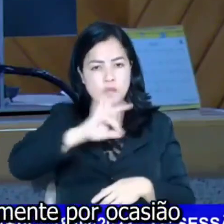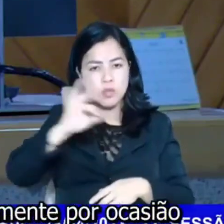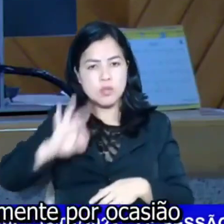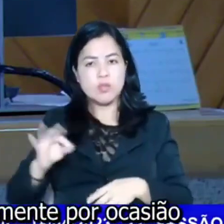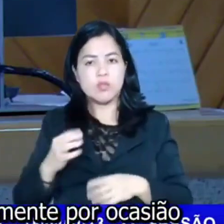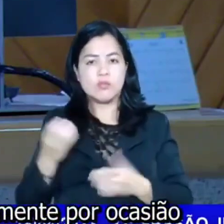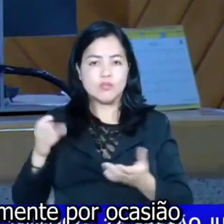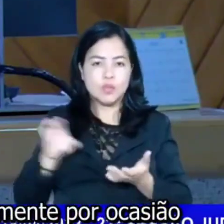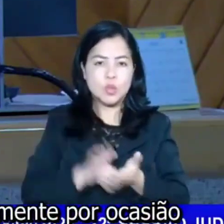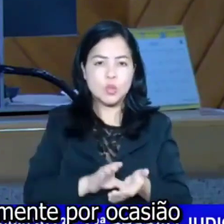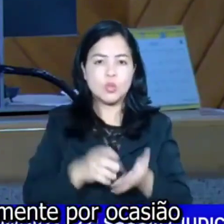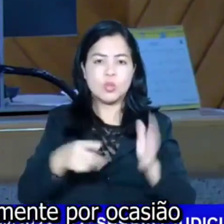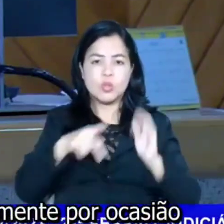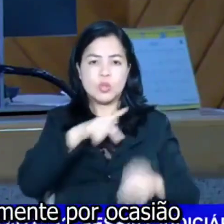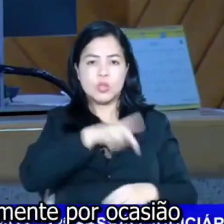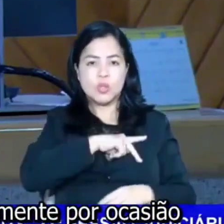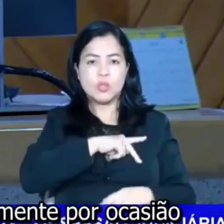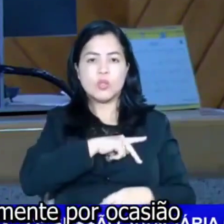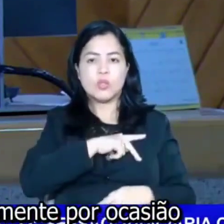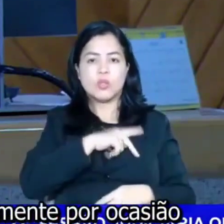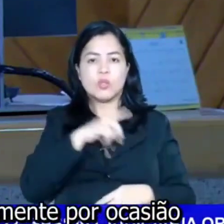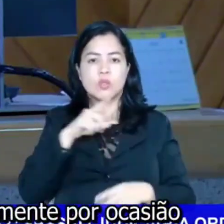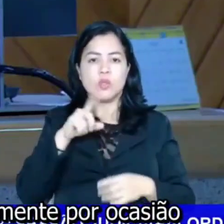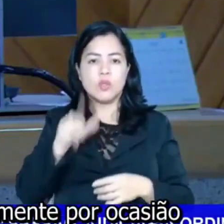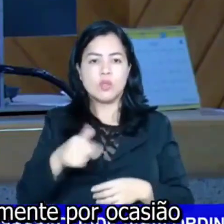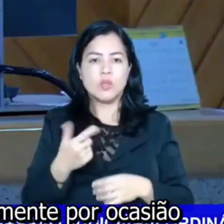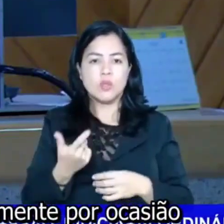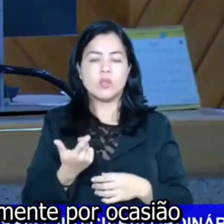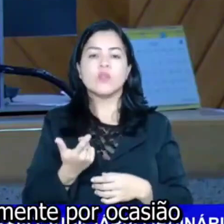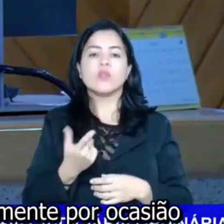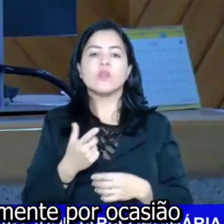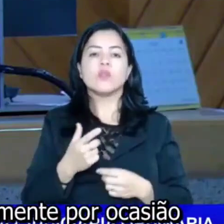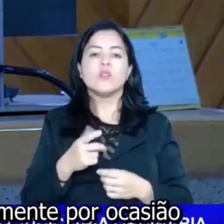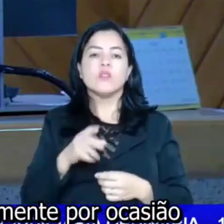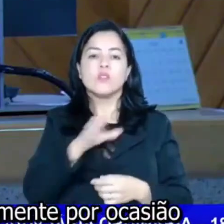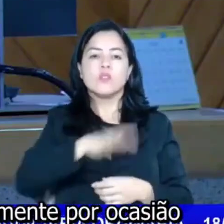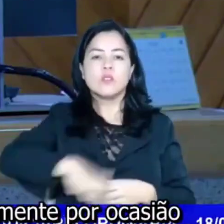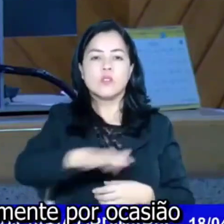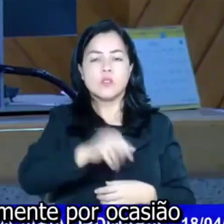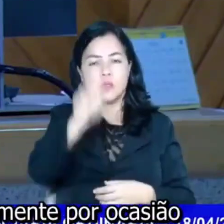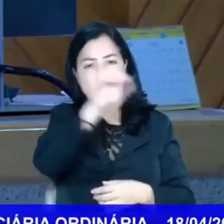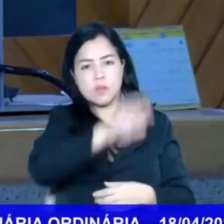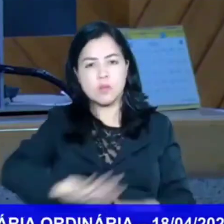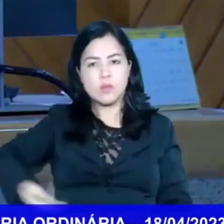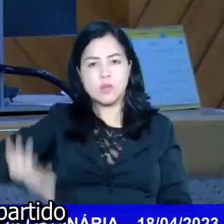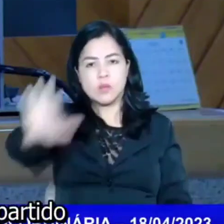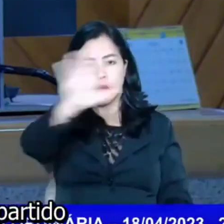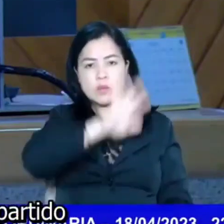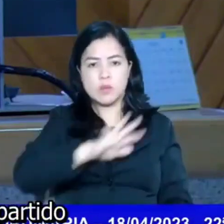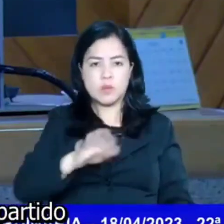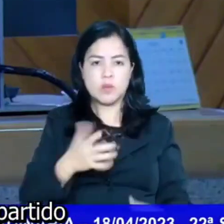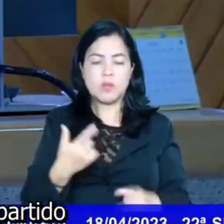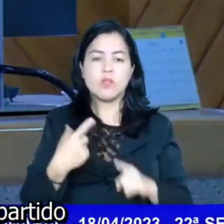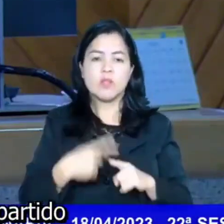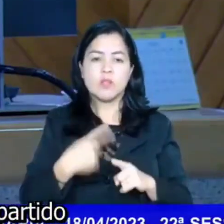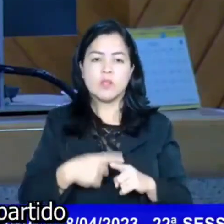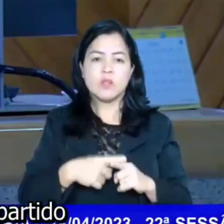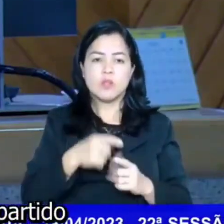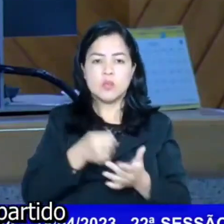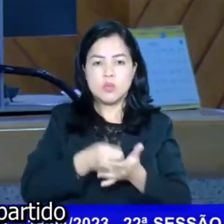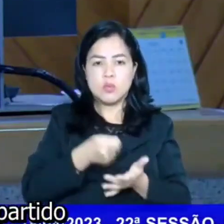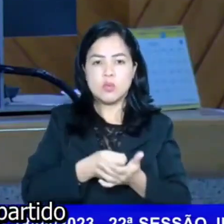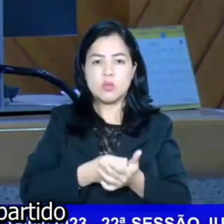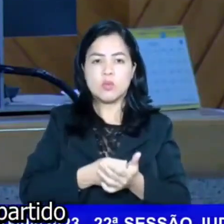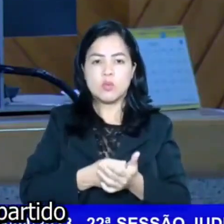recursos públicos destinados às minorias é aferido em âmbito nacional e somente por ocasião da pressão de contas do